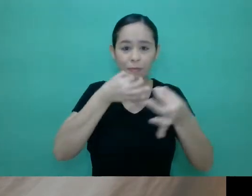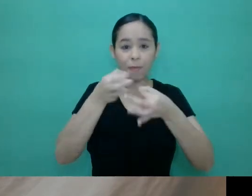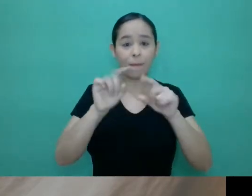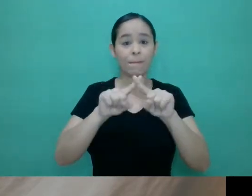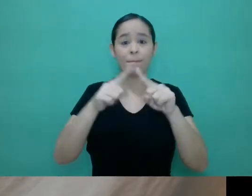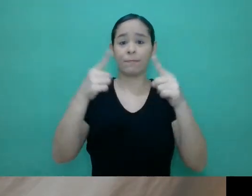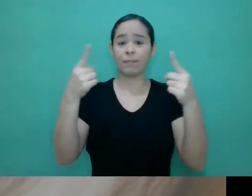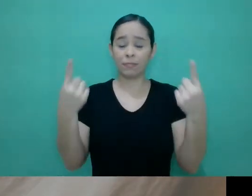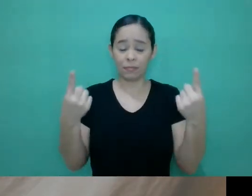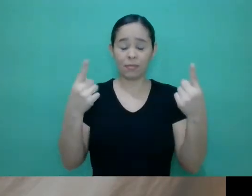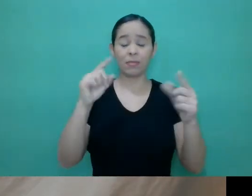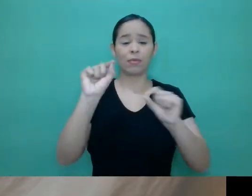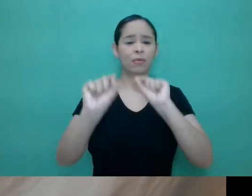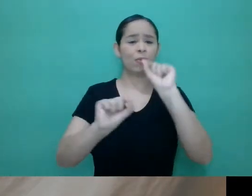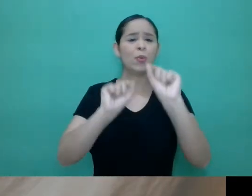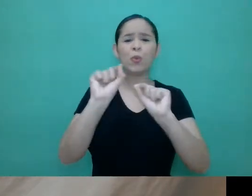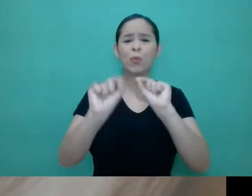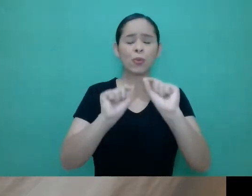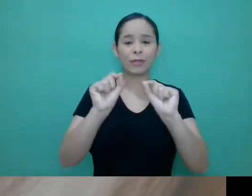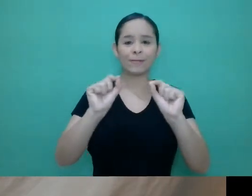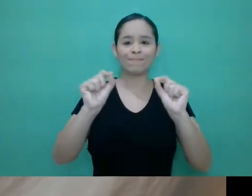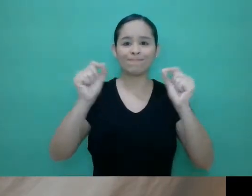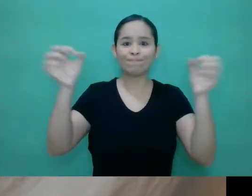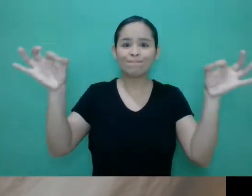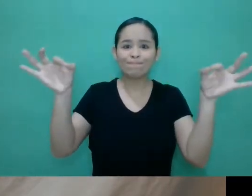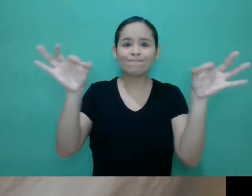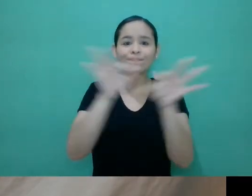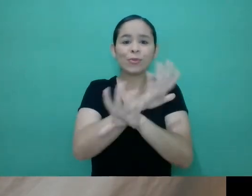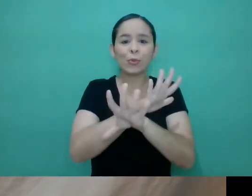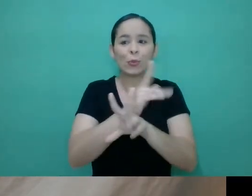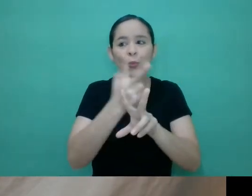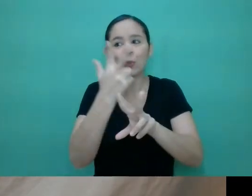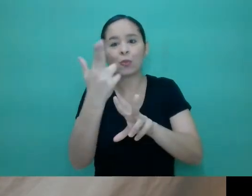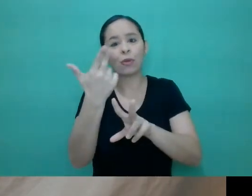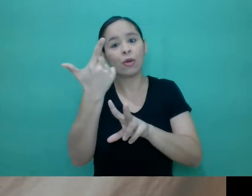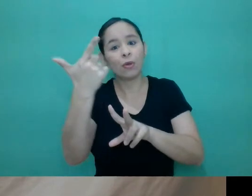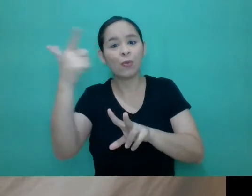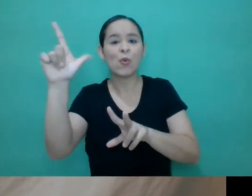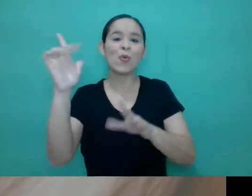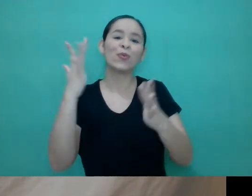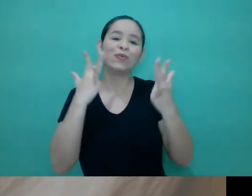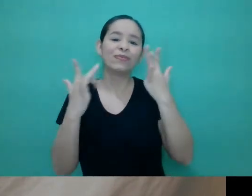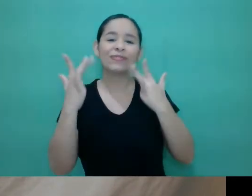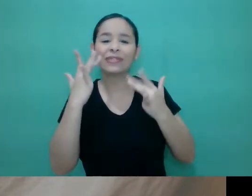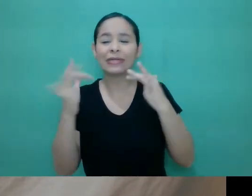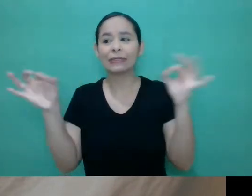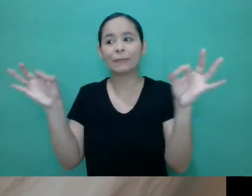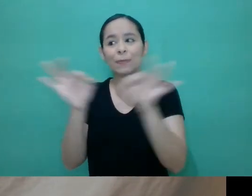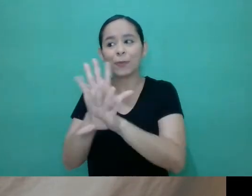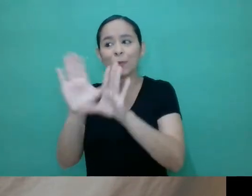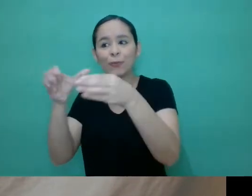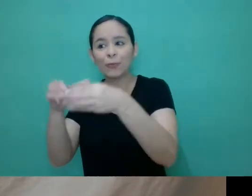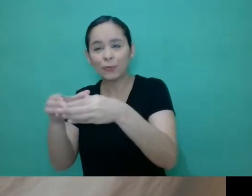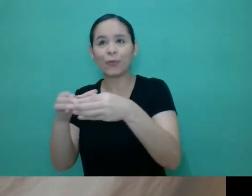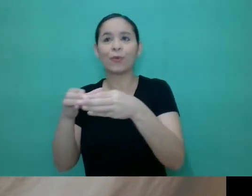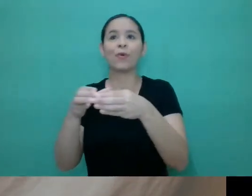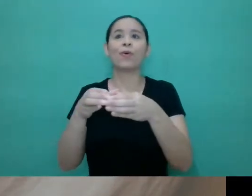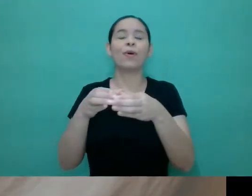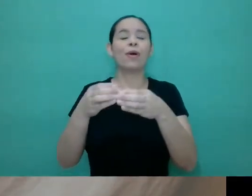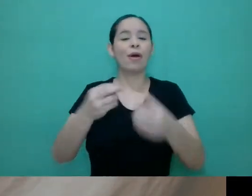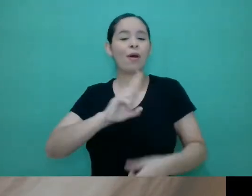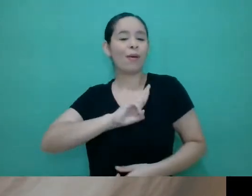sem ter definições como os outros gêneros, como o teatro, o romance,